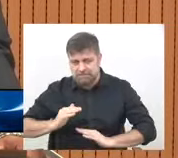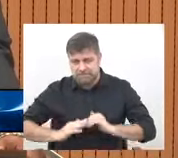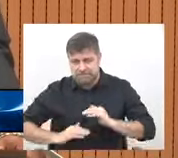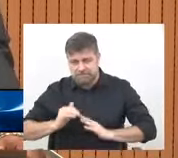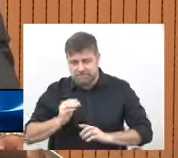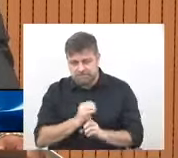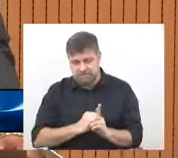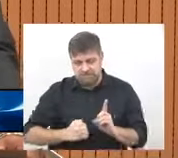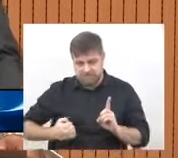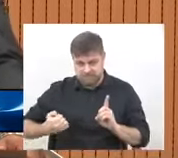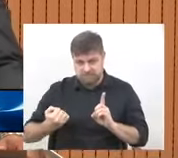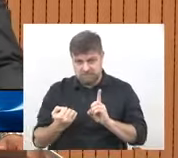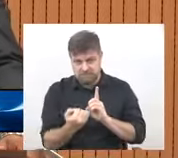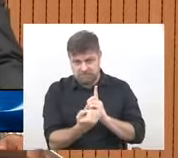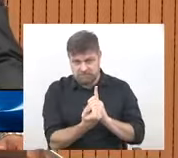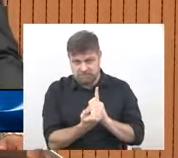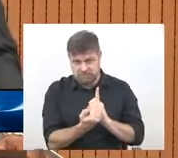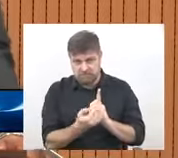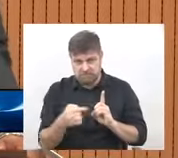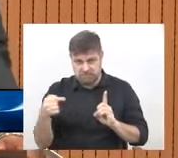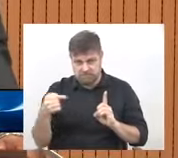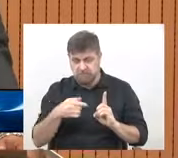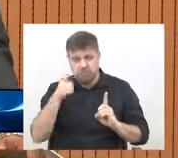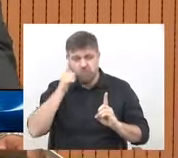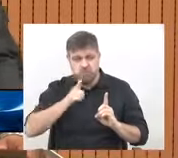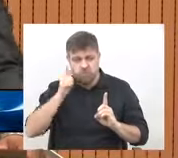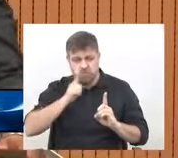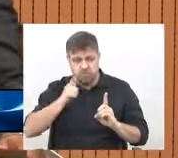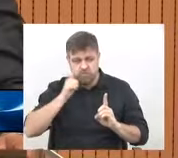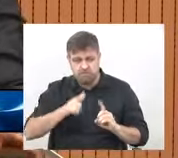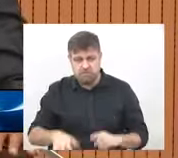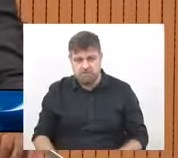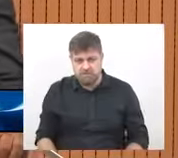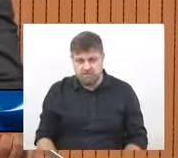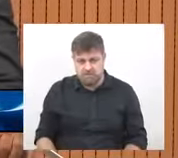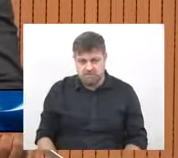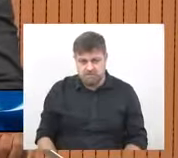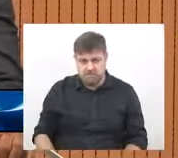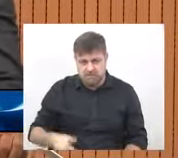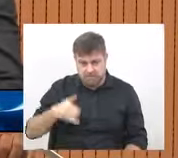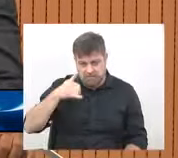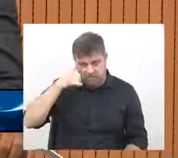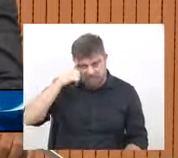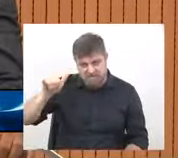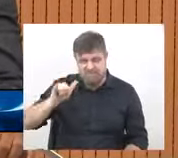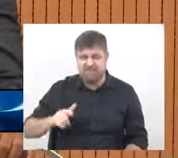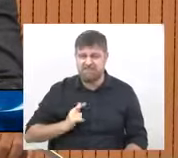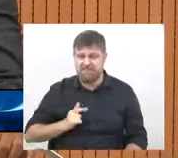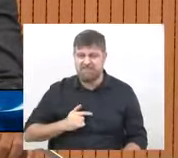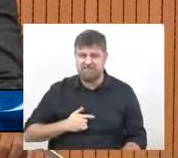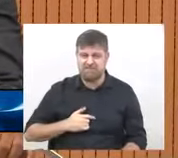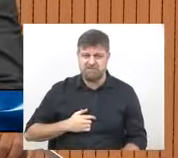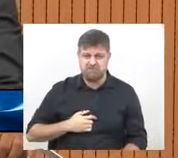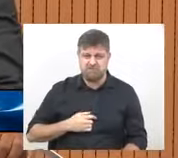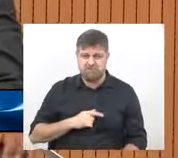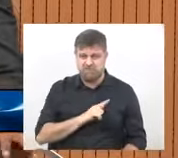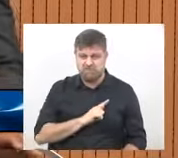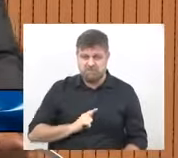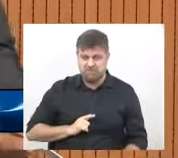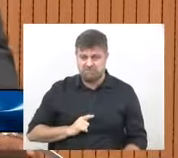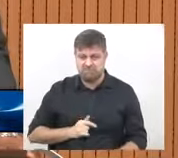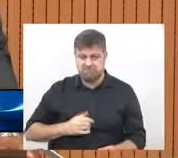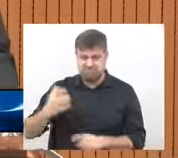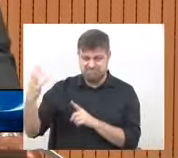da sociedade que consegue combater o peso do Estado é o